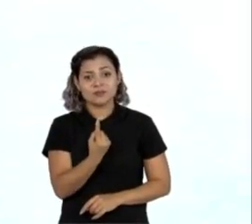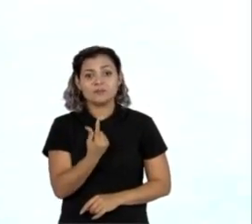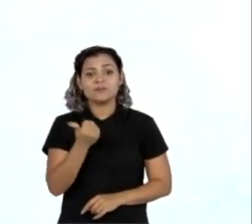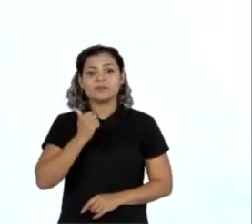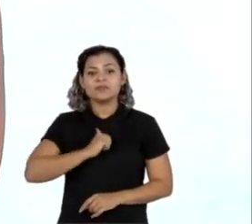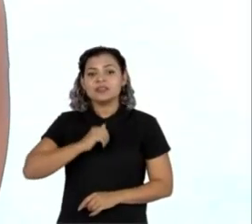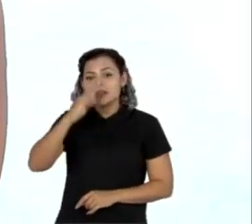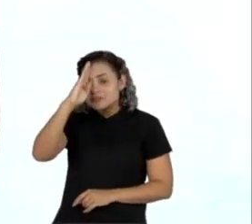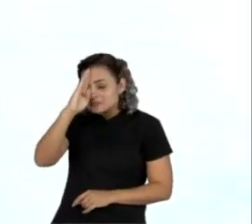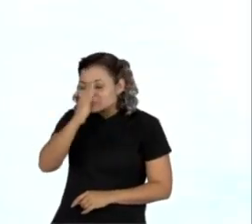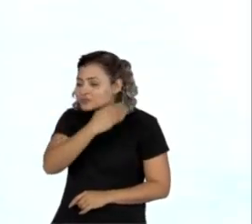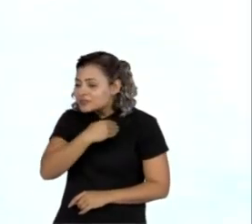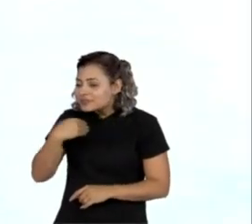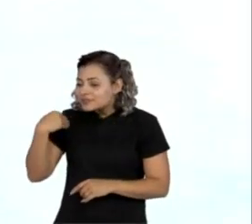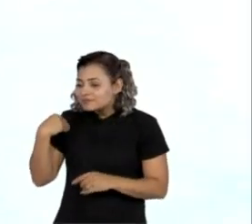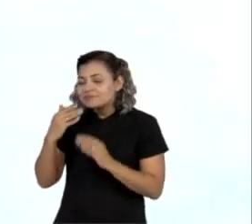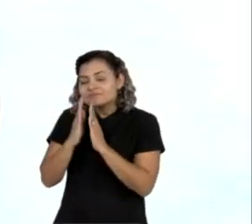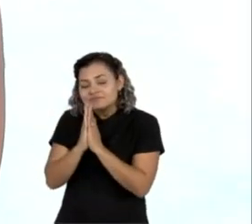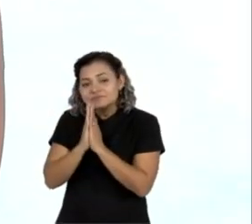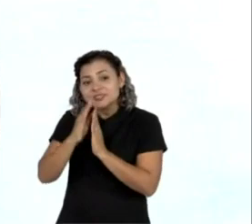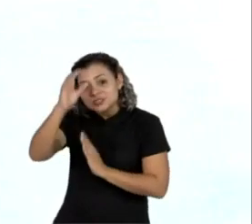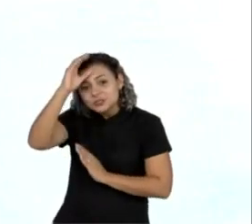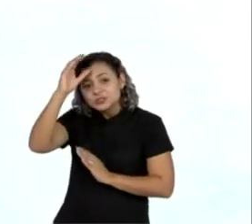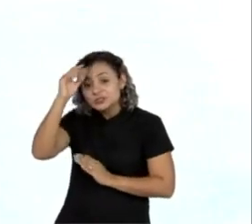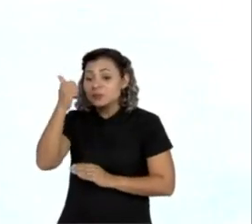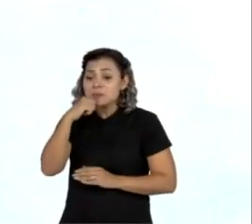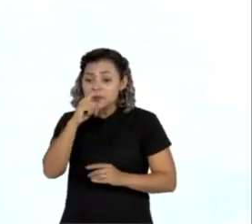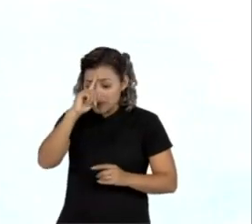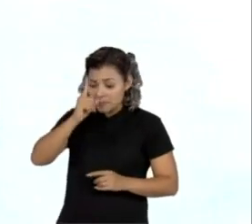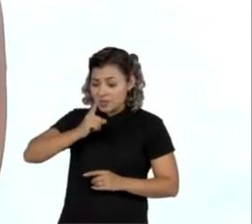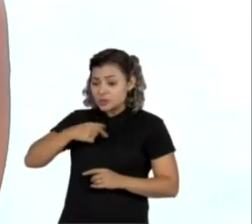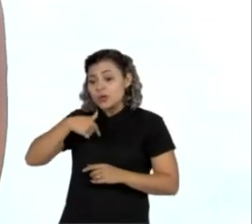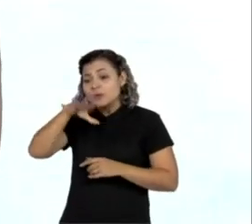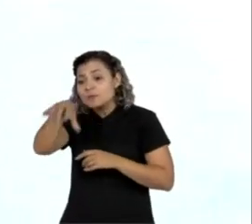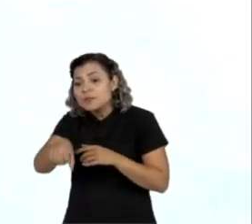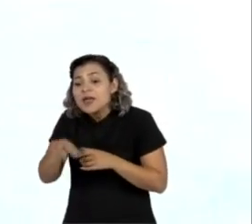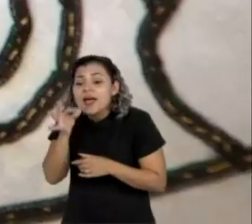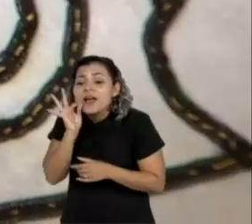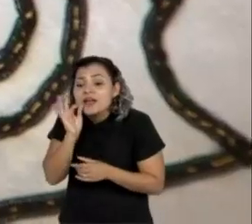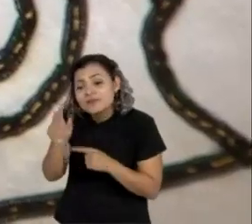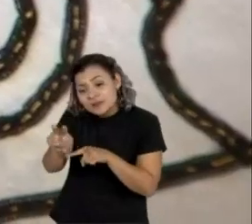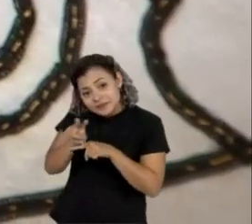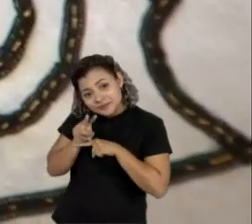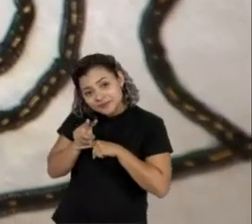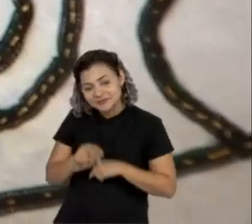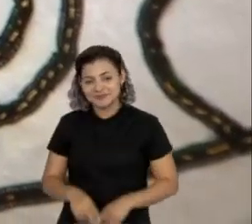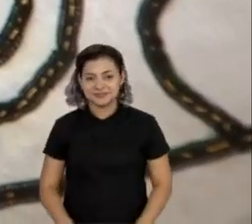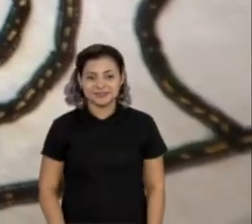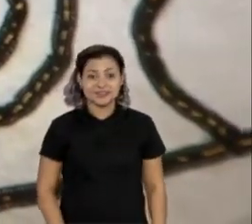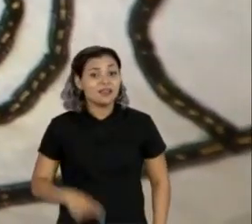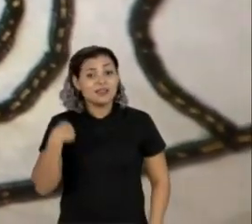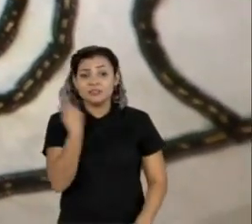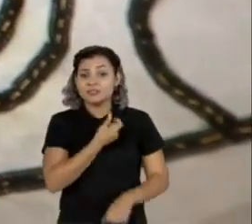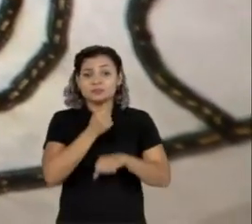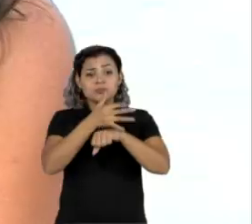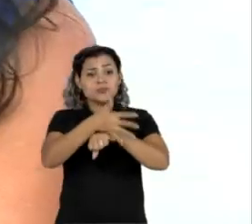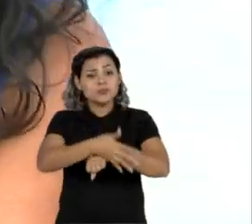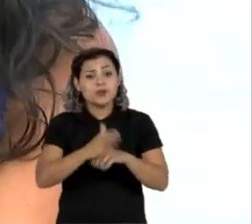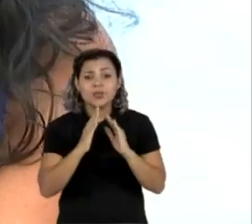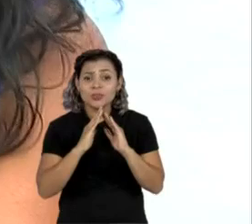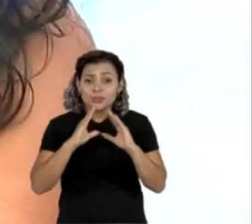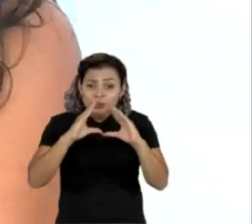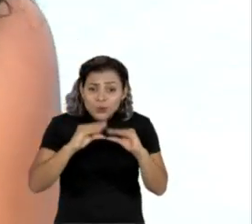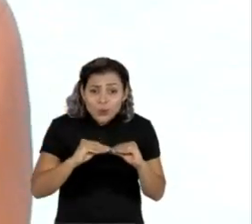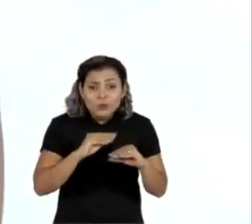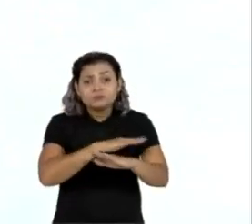a benção tio José, minha mãe mandou buscar um pouquinho de café. E assim a gente passava a noite, ou no corte